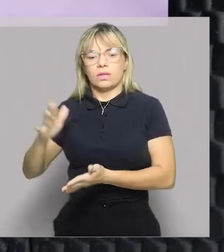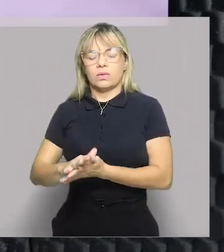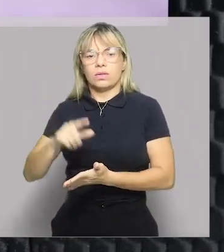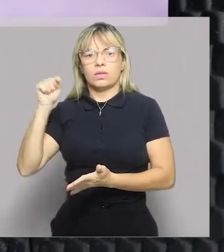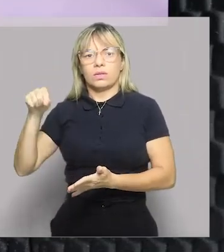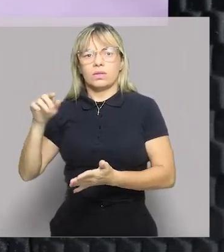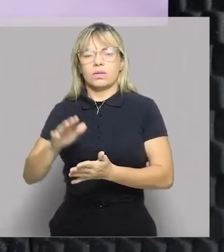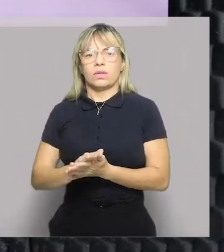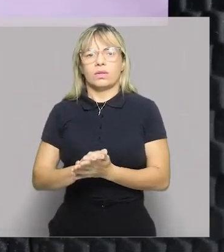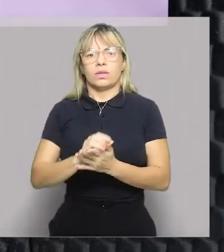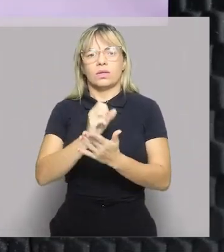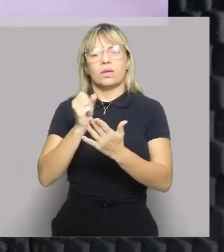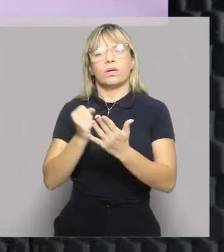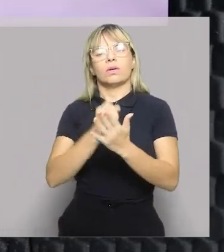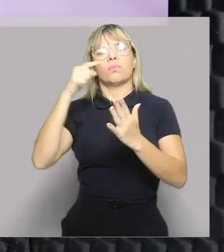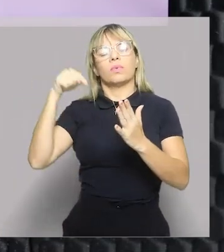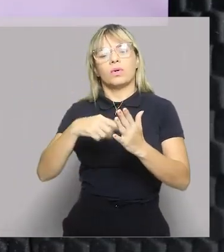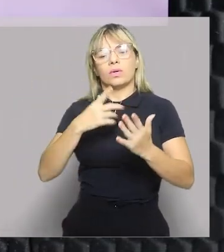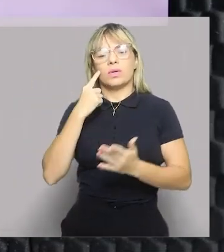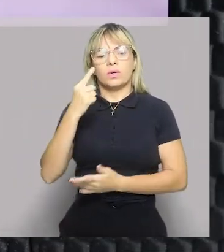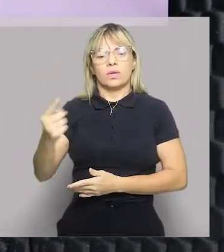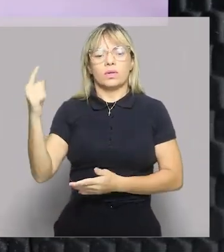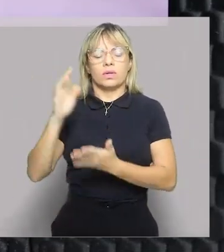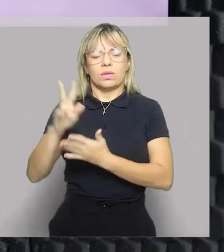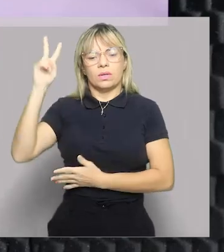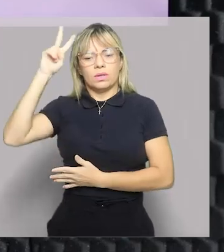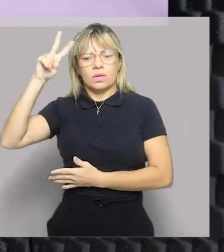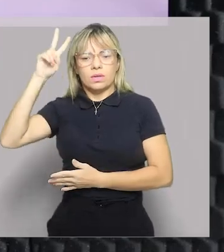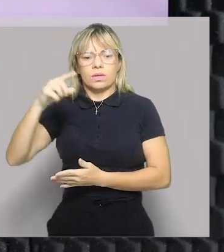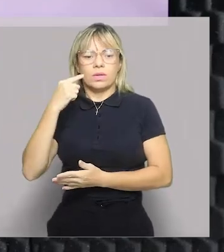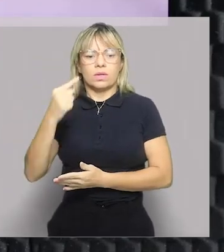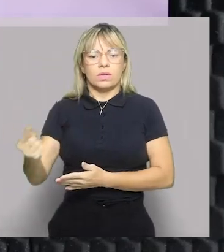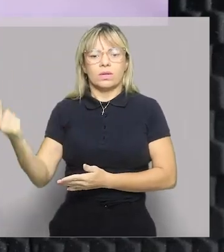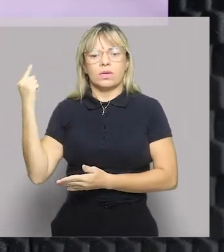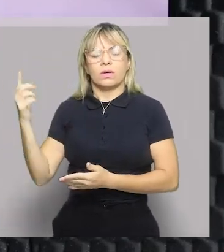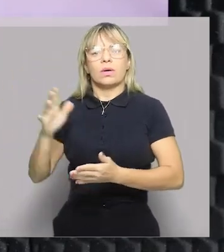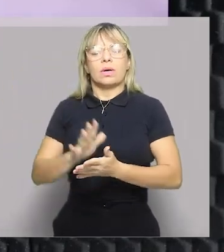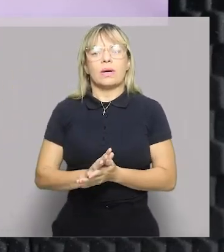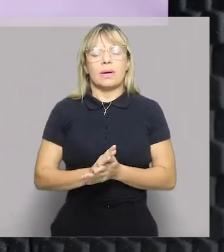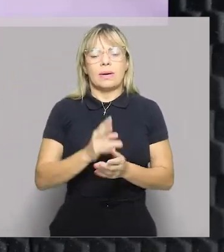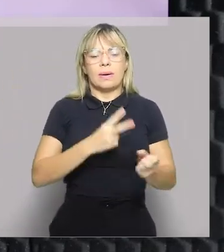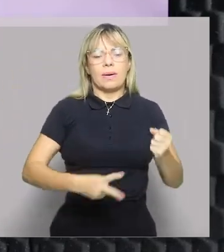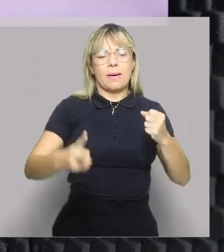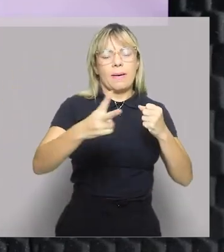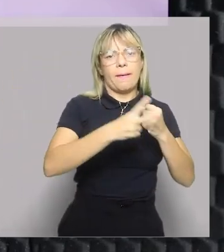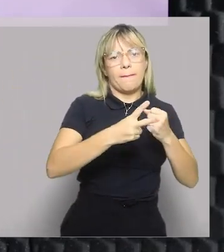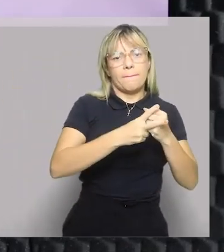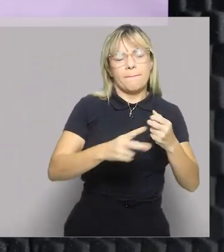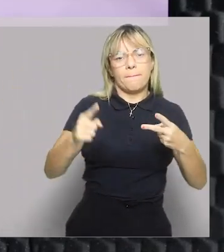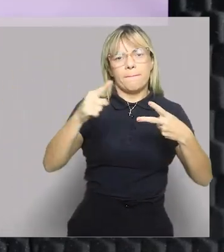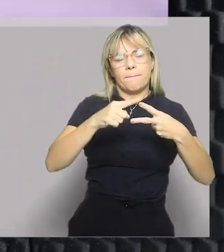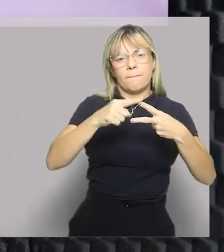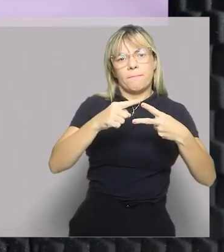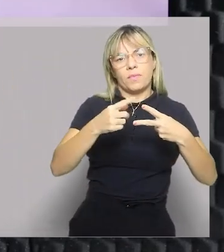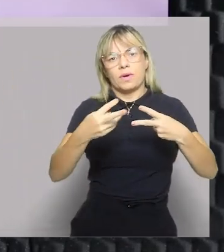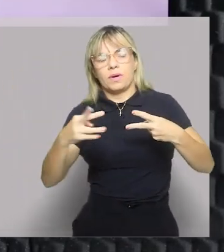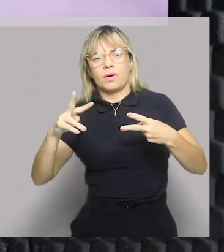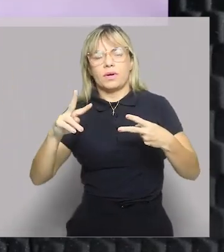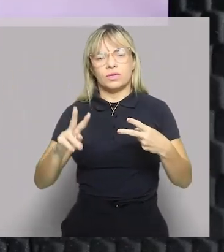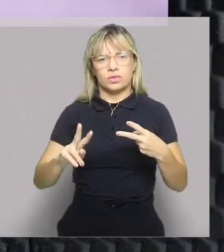transitividade são 5, tá? Vamos lembrar comigo. São os verbos intransitivos, os